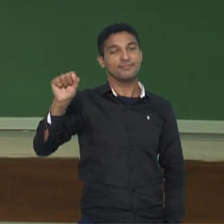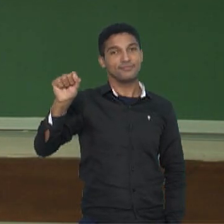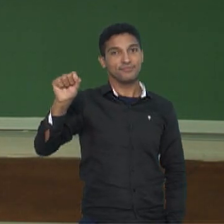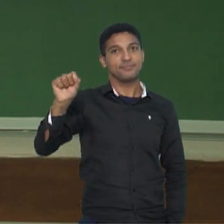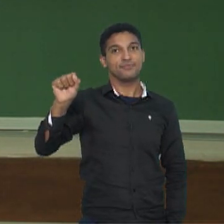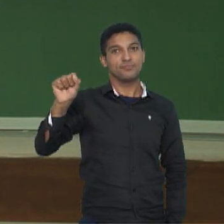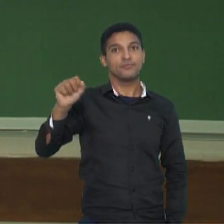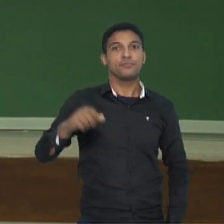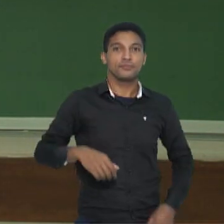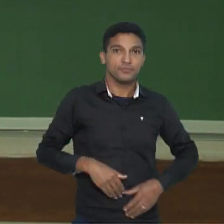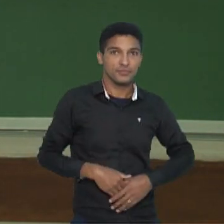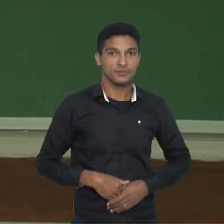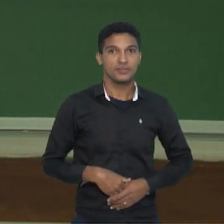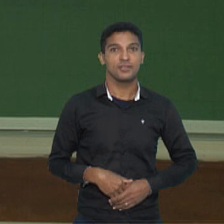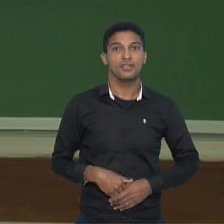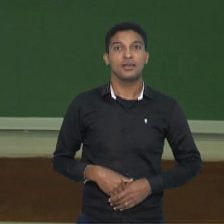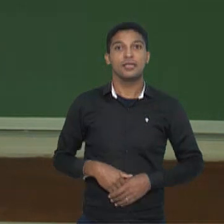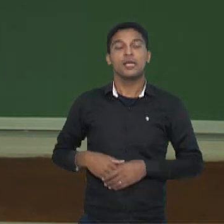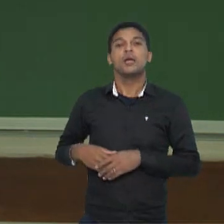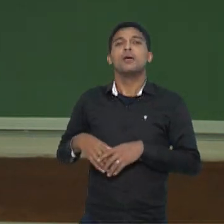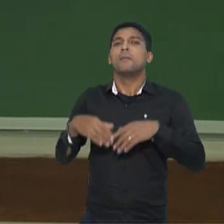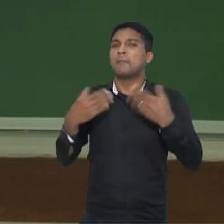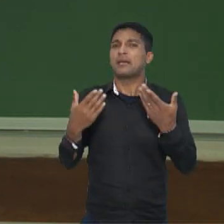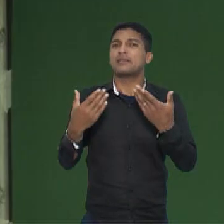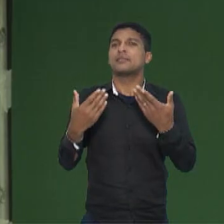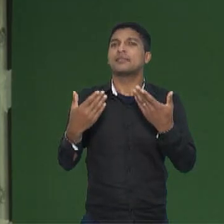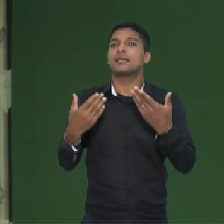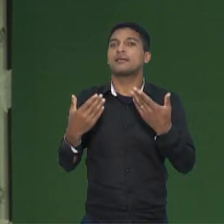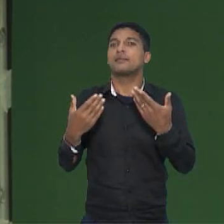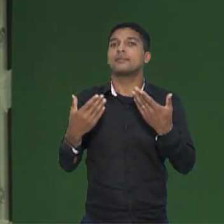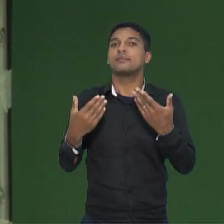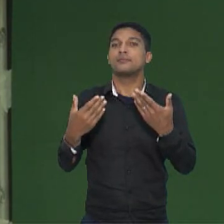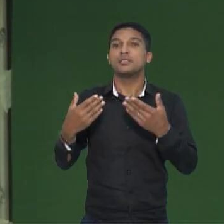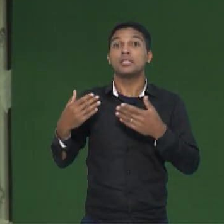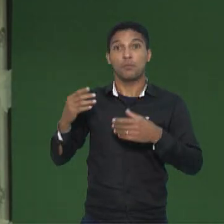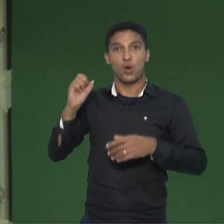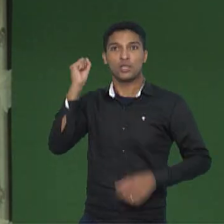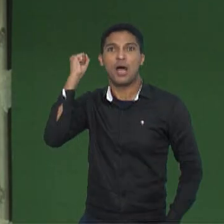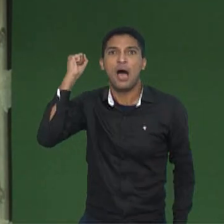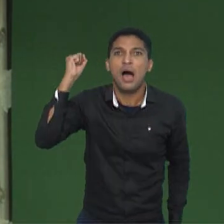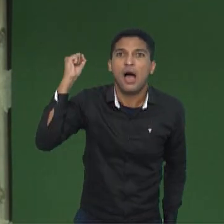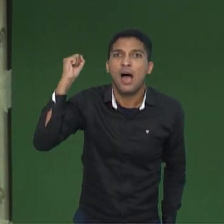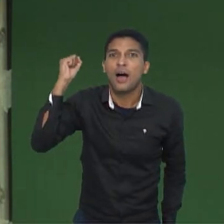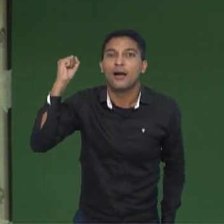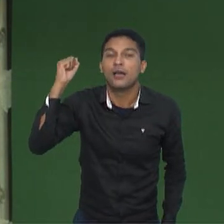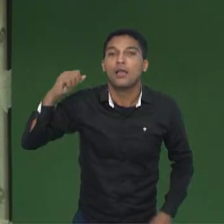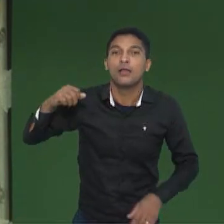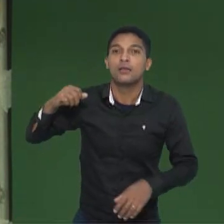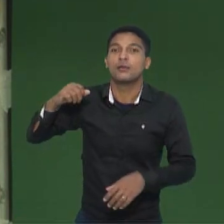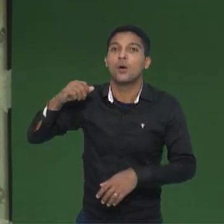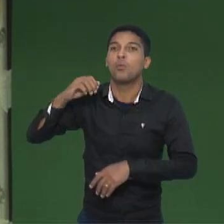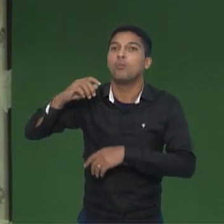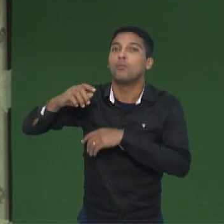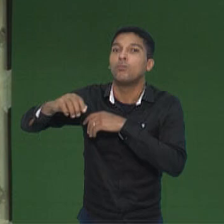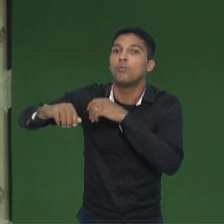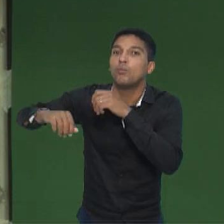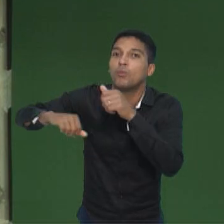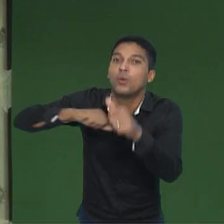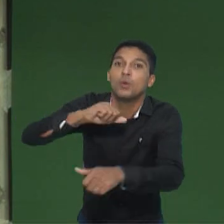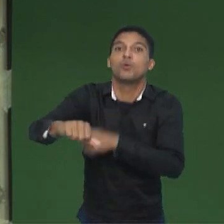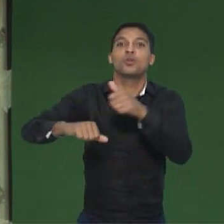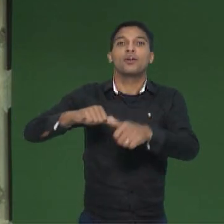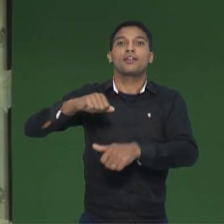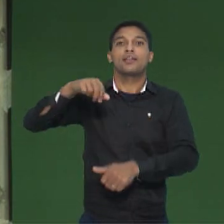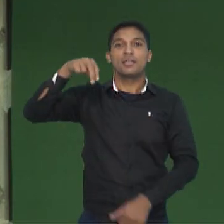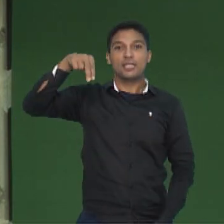deixamos de ser nômades? E agora vem mais um quiz para ajudar a pensar sobre isso. Depois eu mostro os